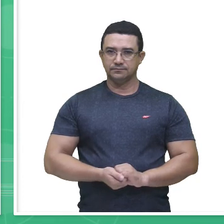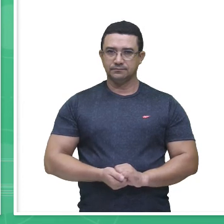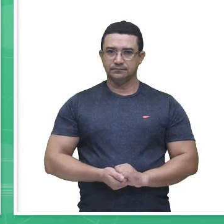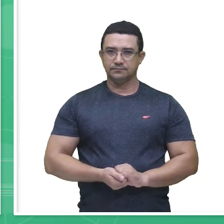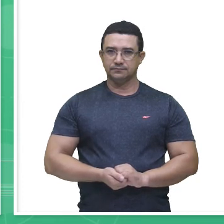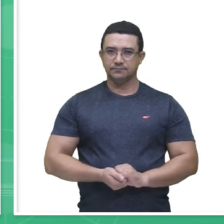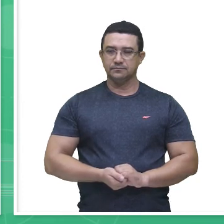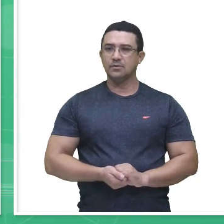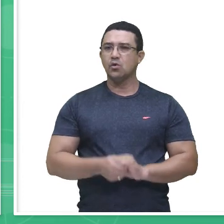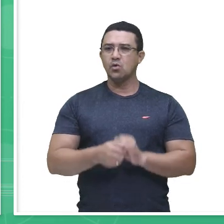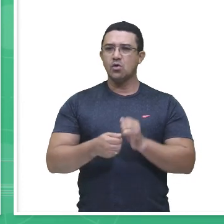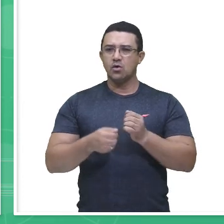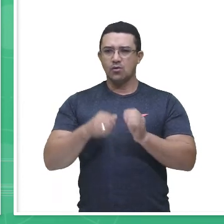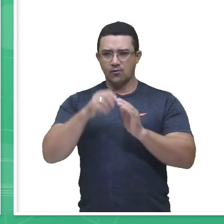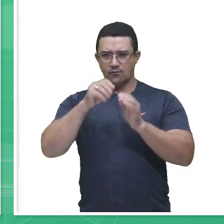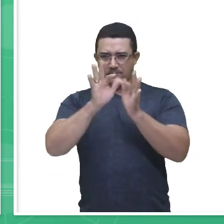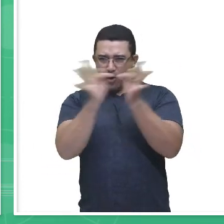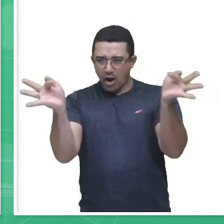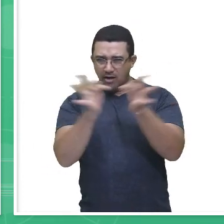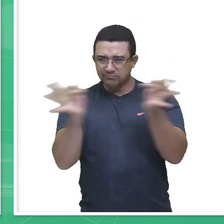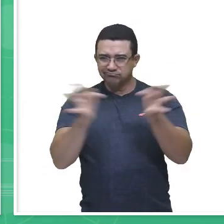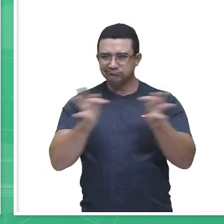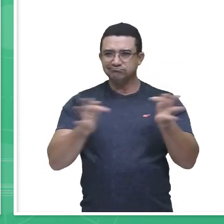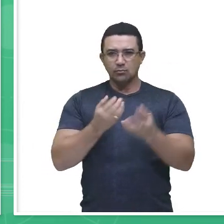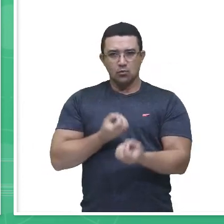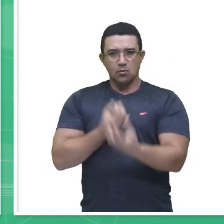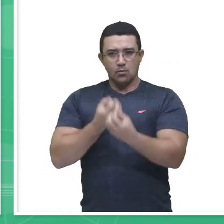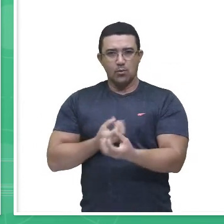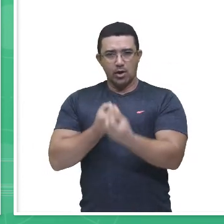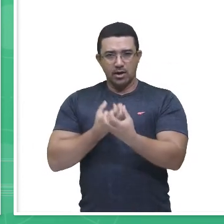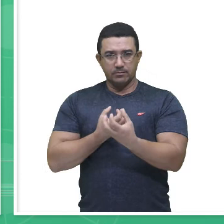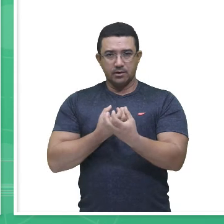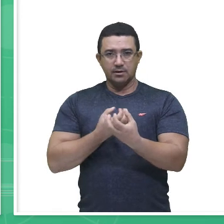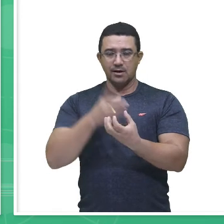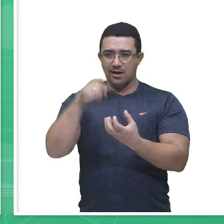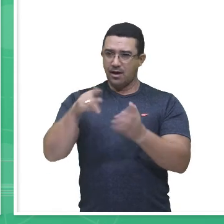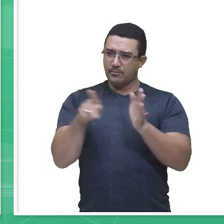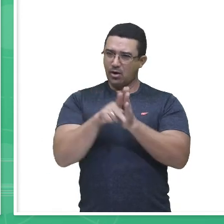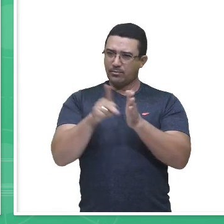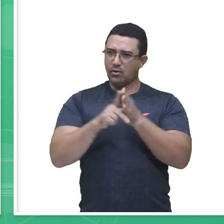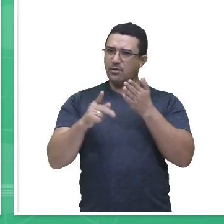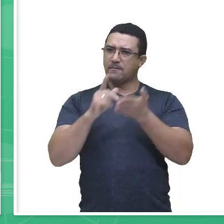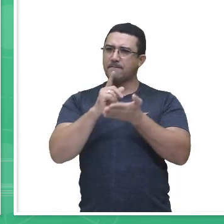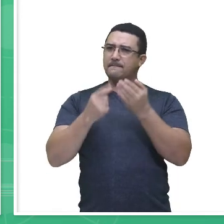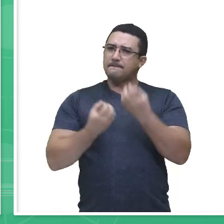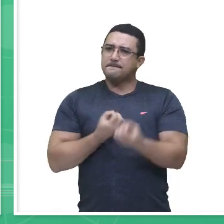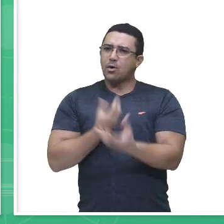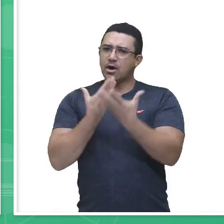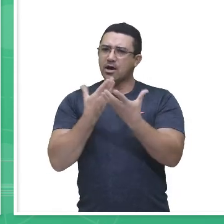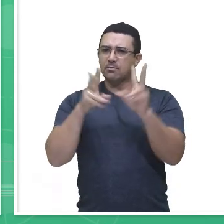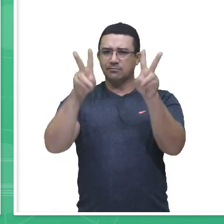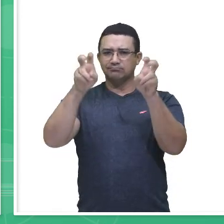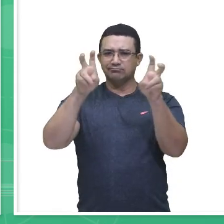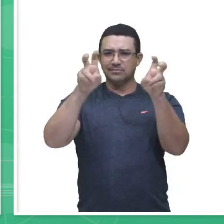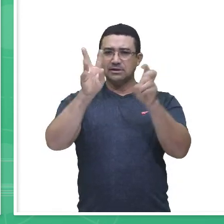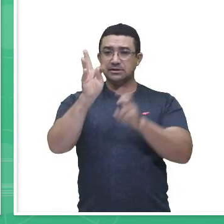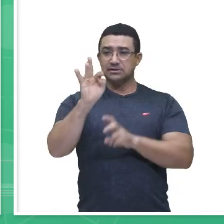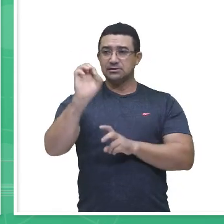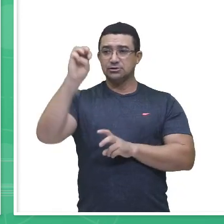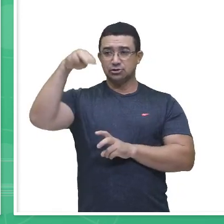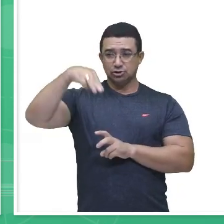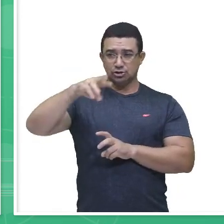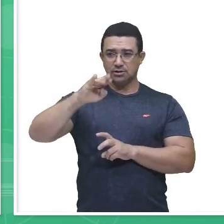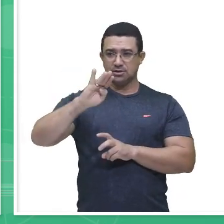Então, com base nesses versos, os versos acima de Os Timbiras, de Gonçalves Dias, apresentam características da primeira